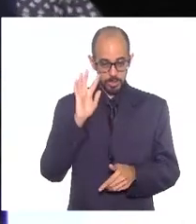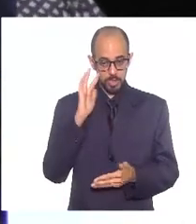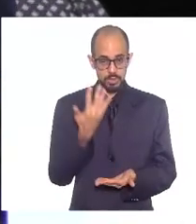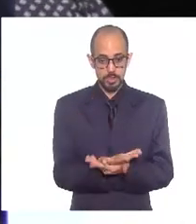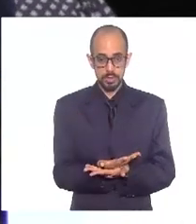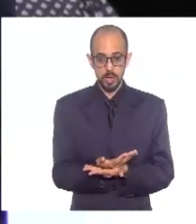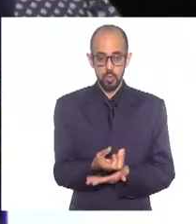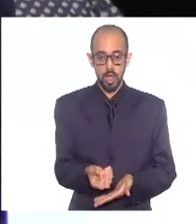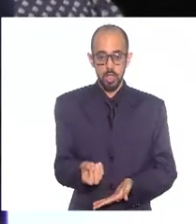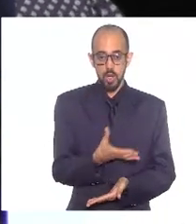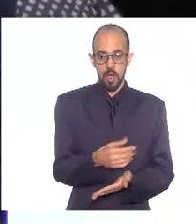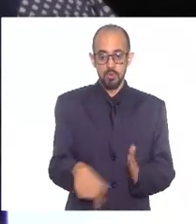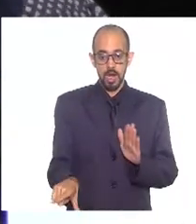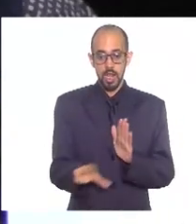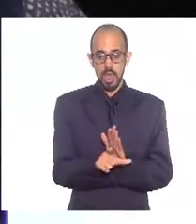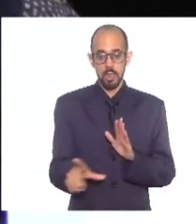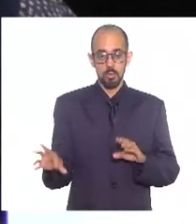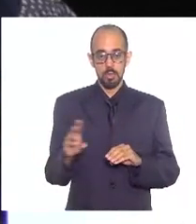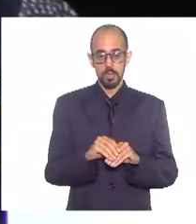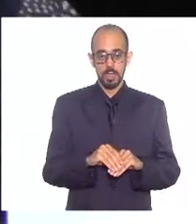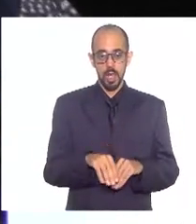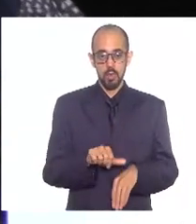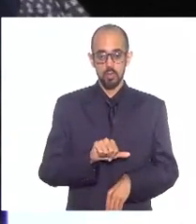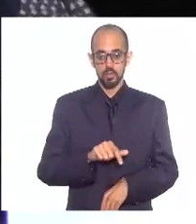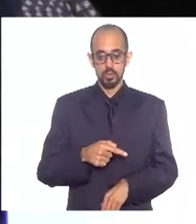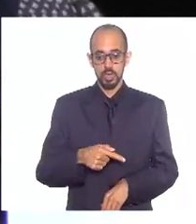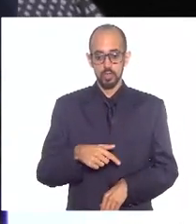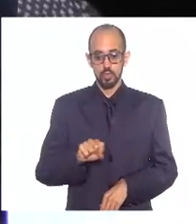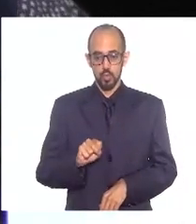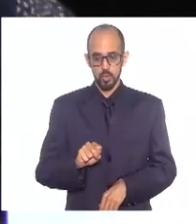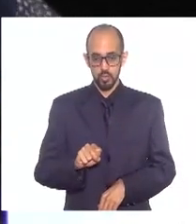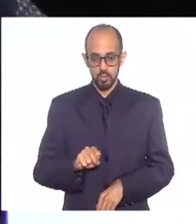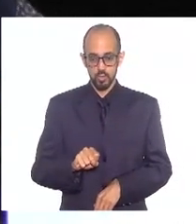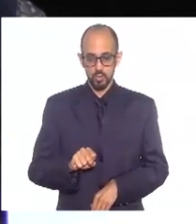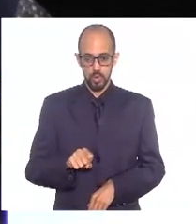da nova lei complementar 178, lei essa